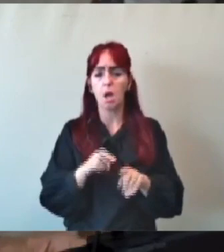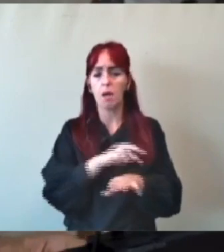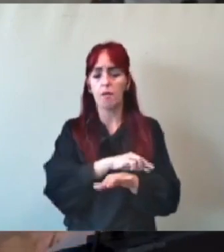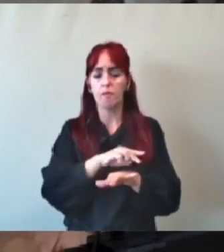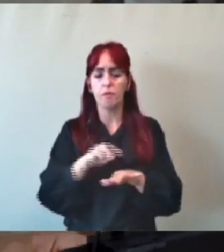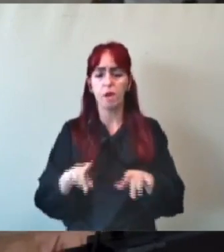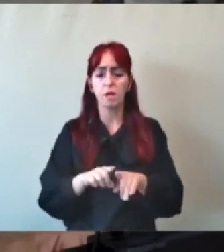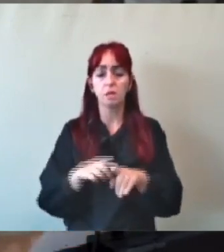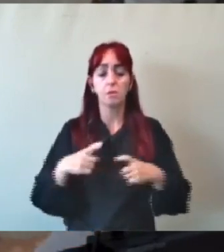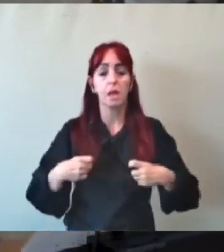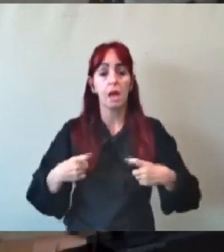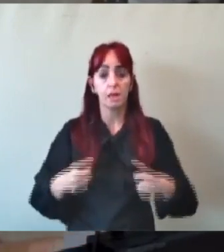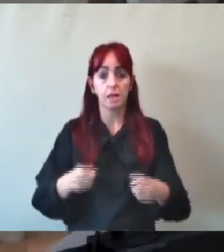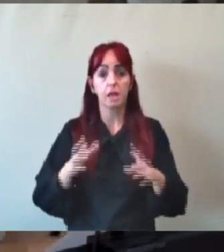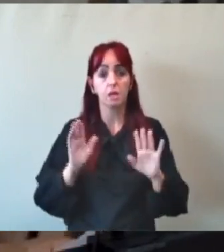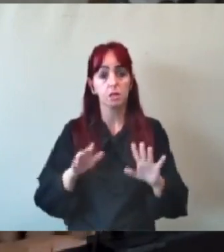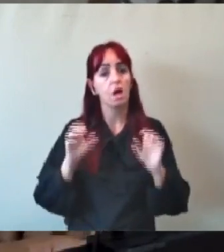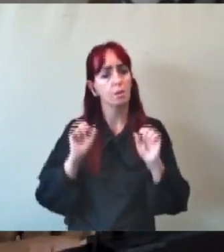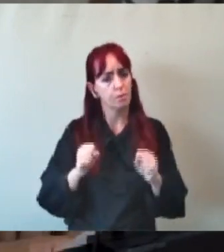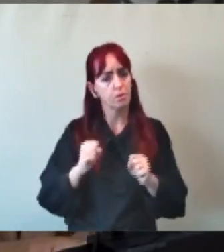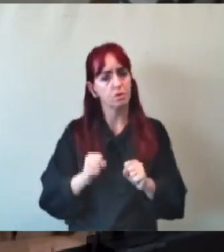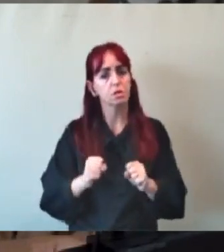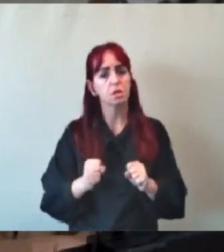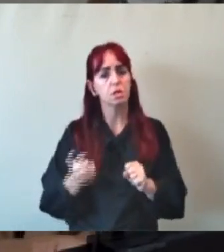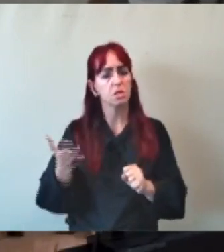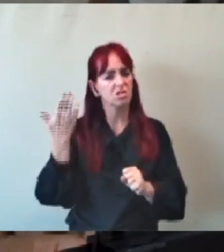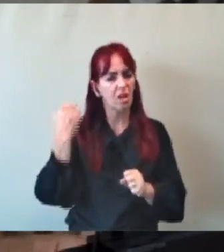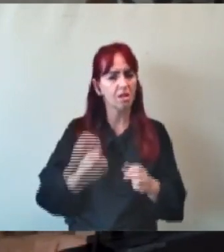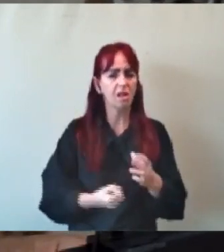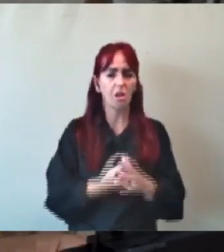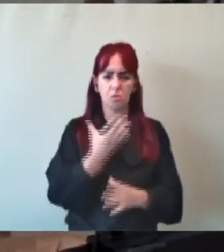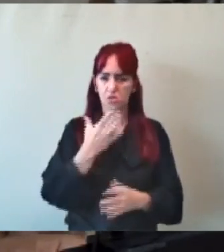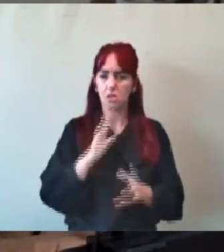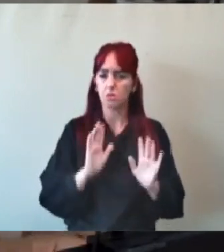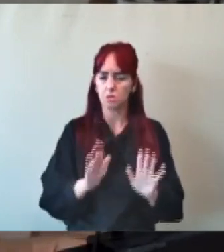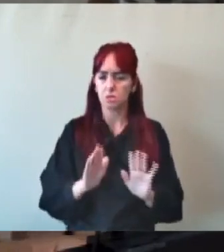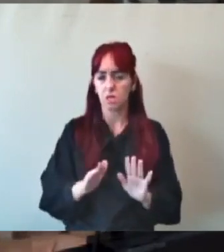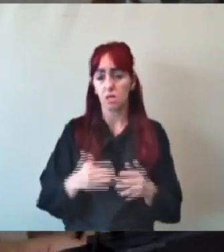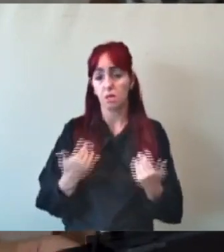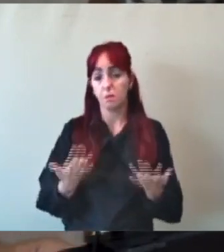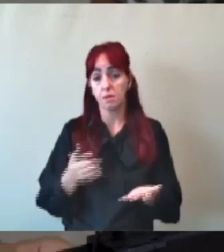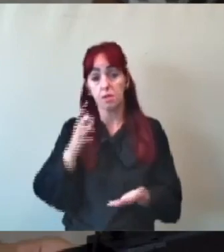tanto tempo já implantado, né? Então, coisas que realmente a gente percebe que